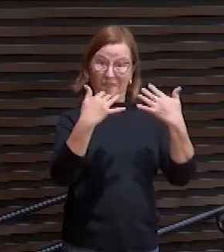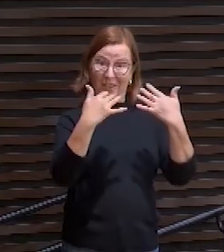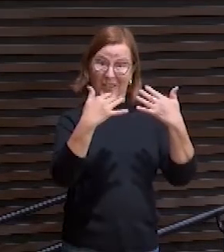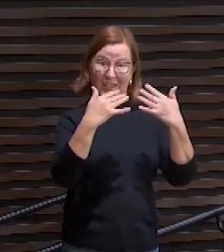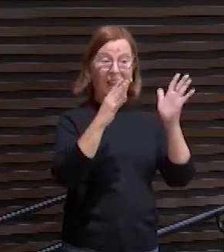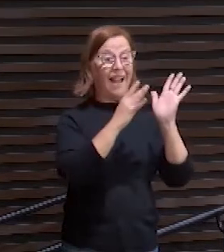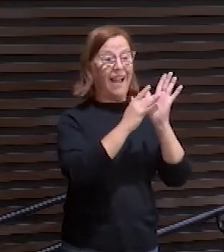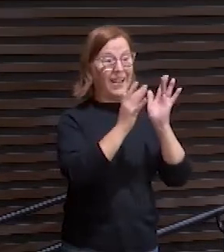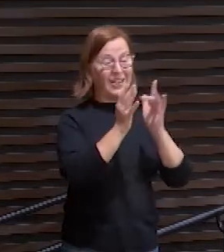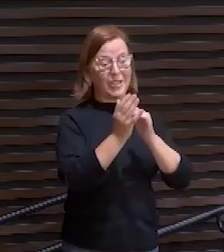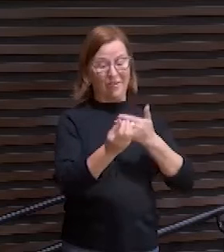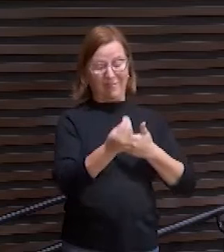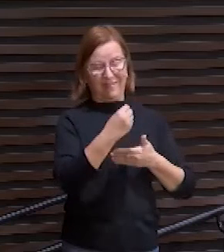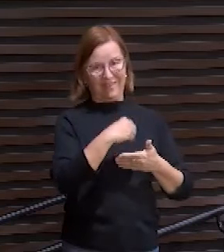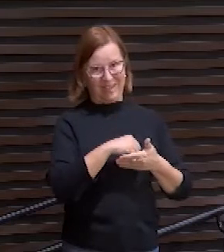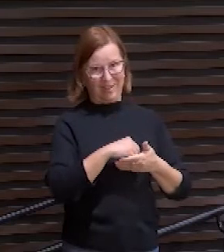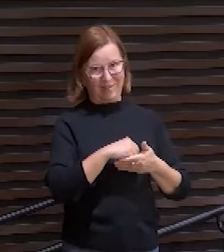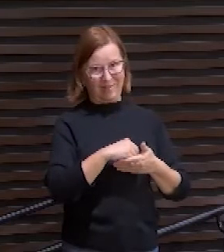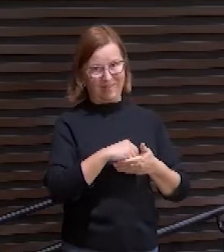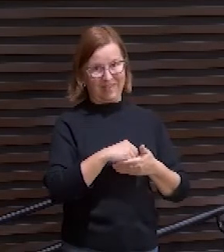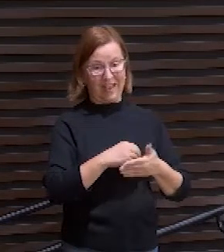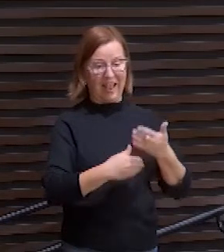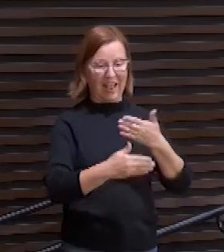por meio da nossa atitude.